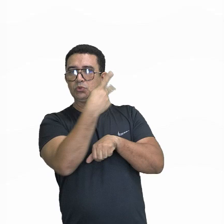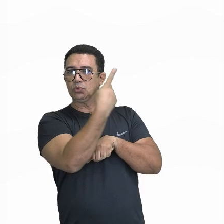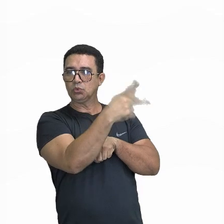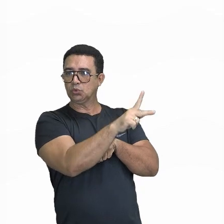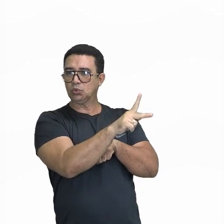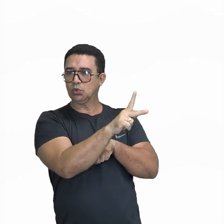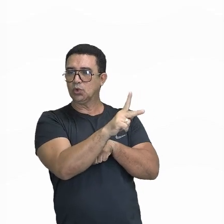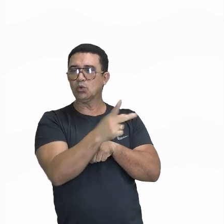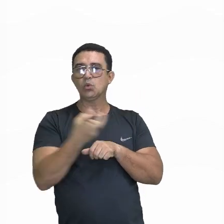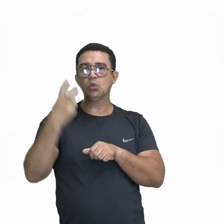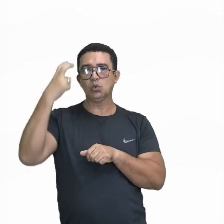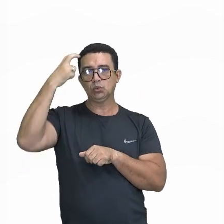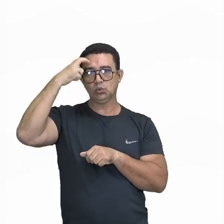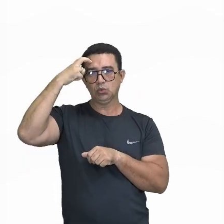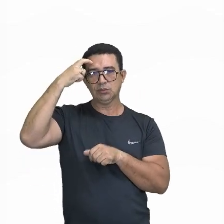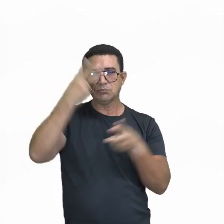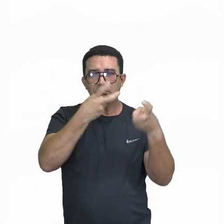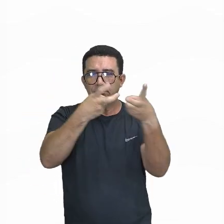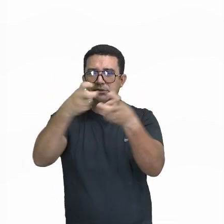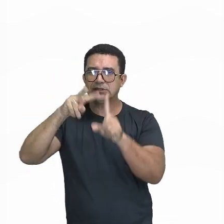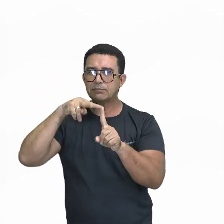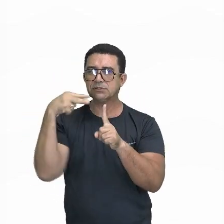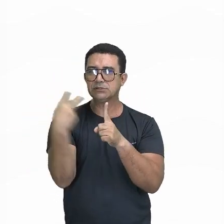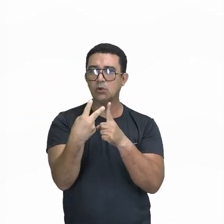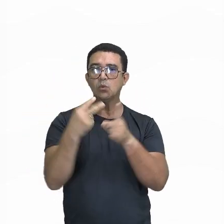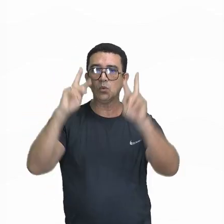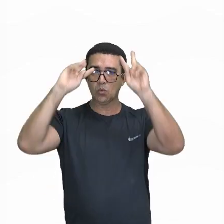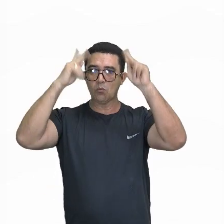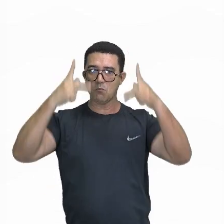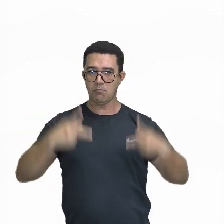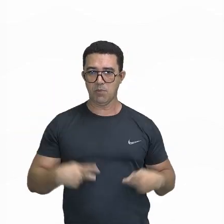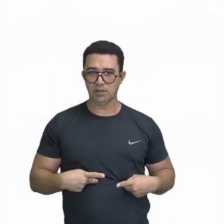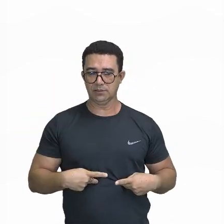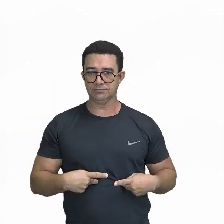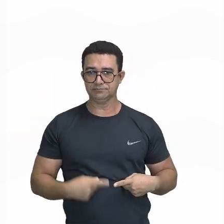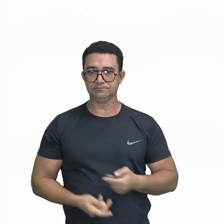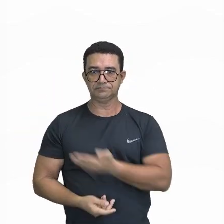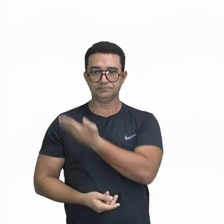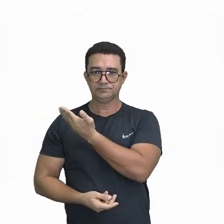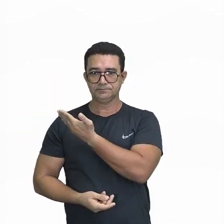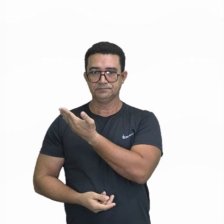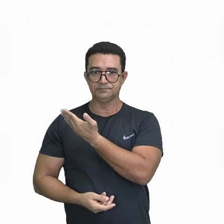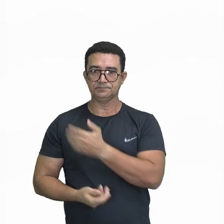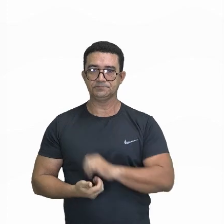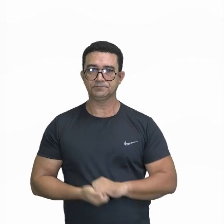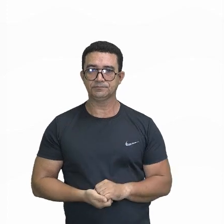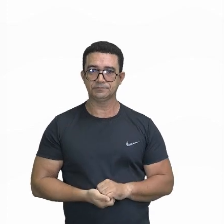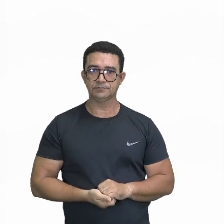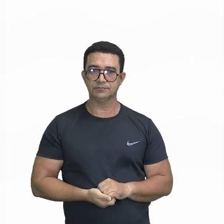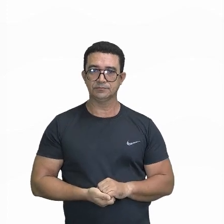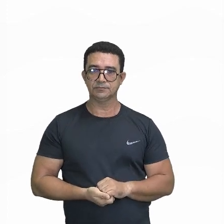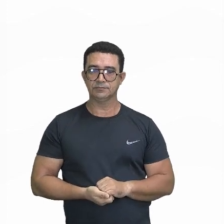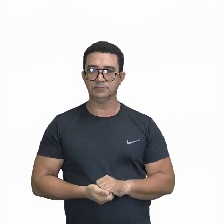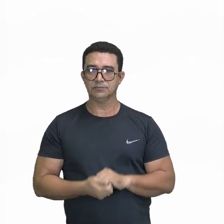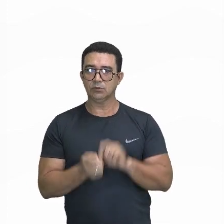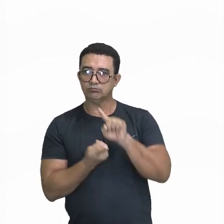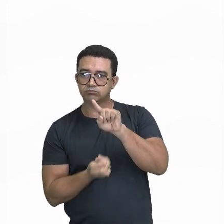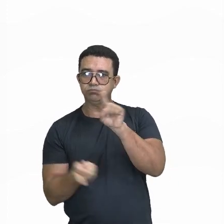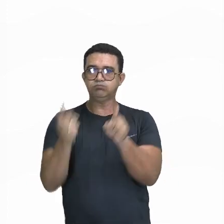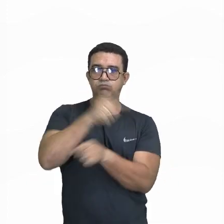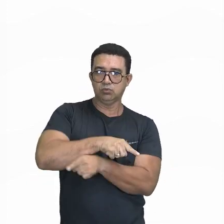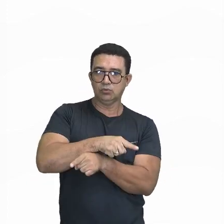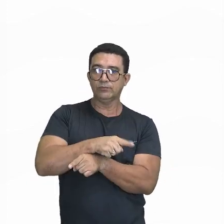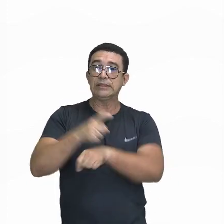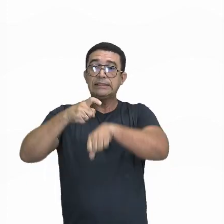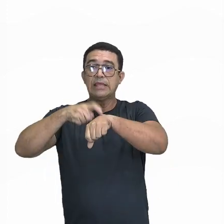torno das percepções humanas. Rapidamente nós vamos mostrar uma obra do Anish Kapoor. virando o mundo de cabeça para baixo, o Museu de